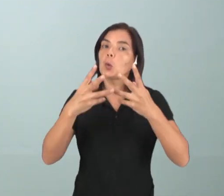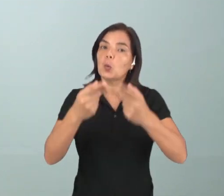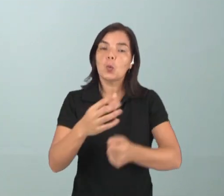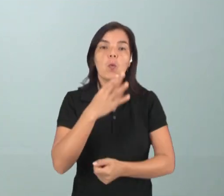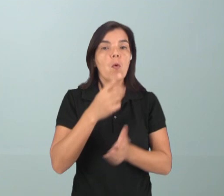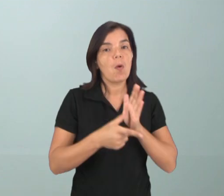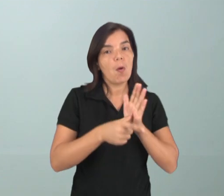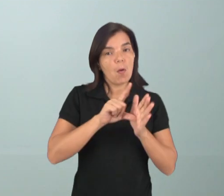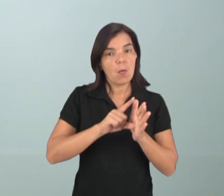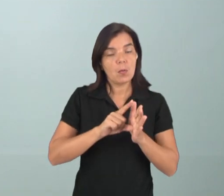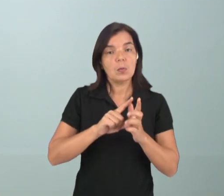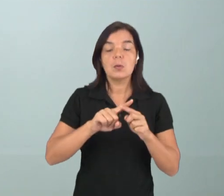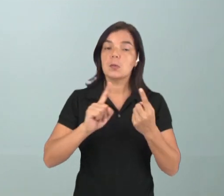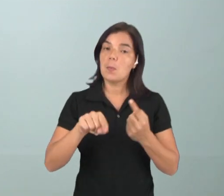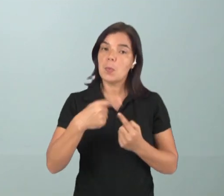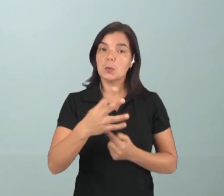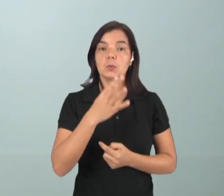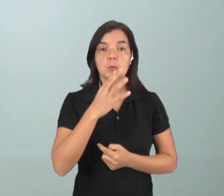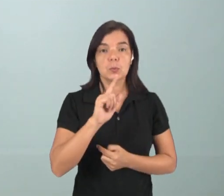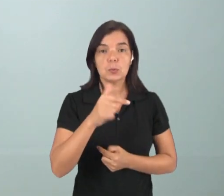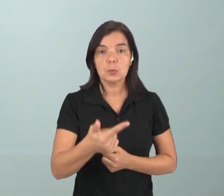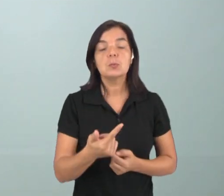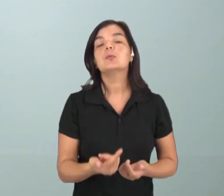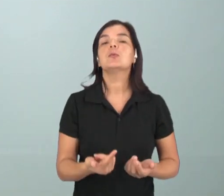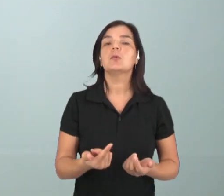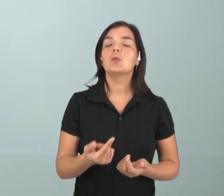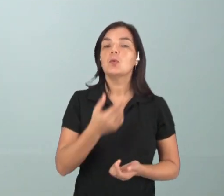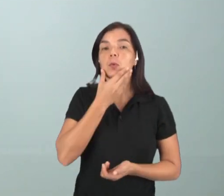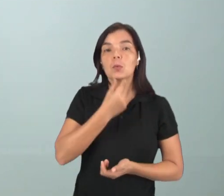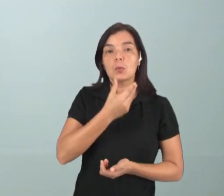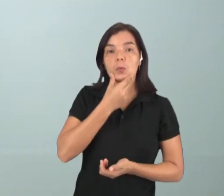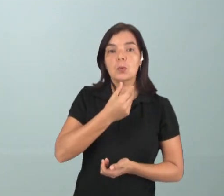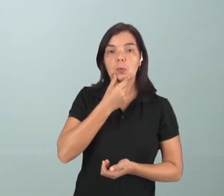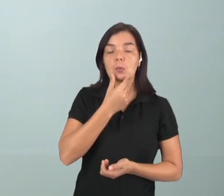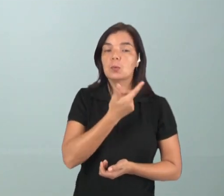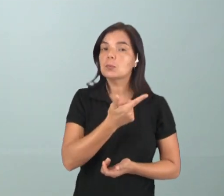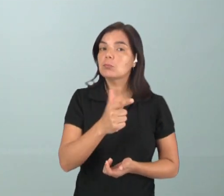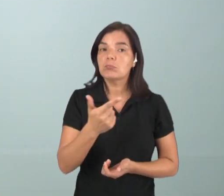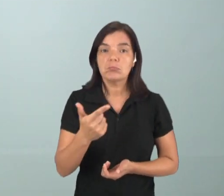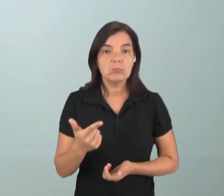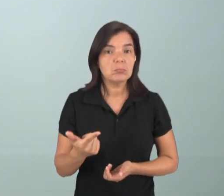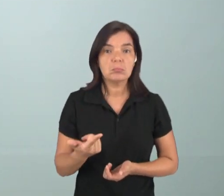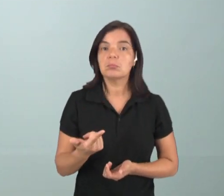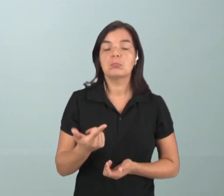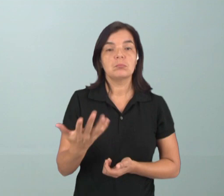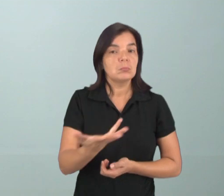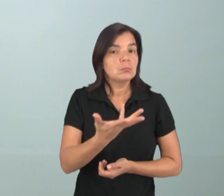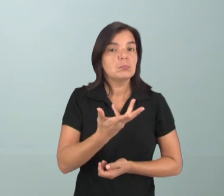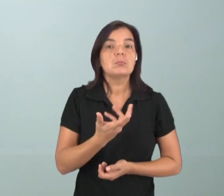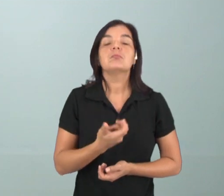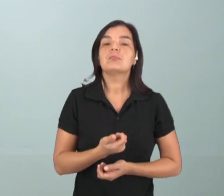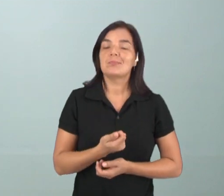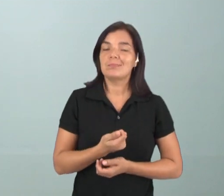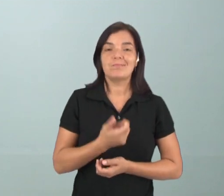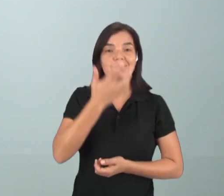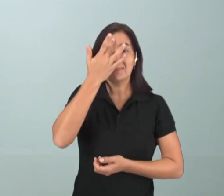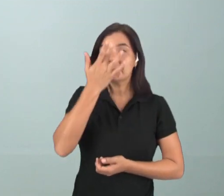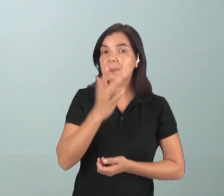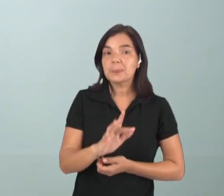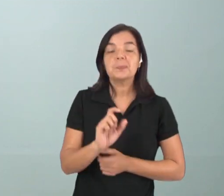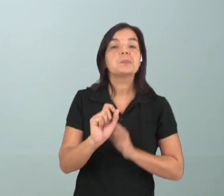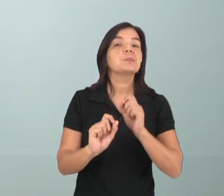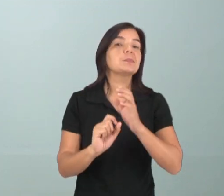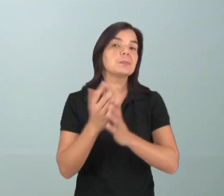tudo antes e conhecer tudo depois, o homem não tem essa capacidade, ele não sabe